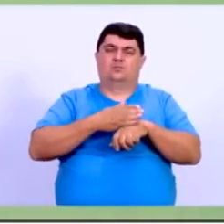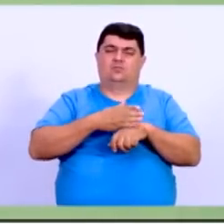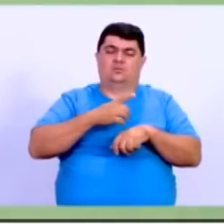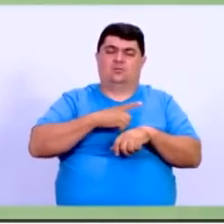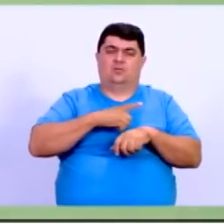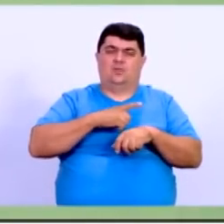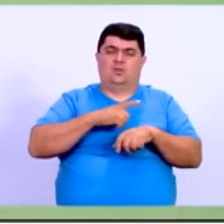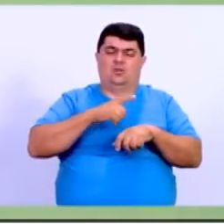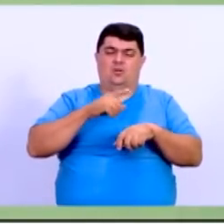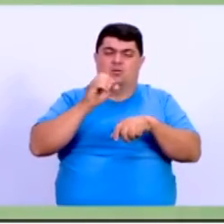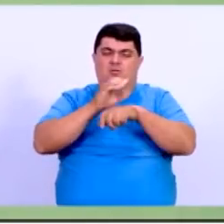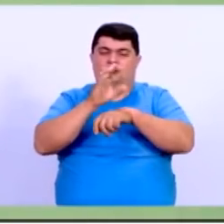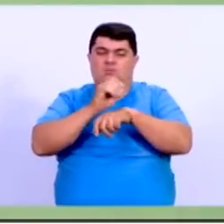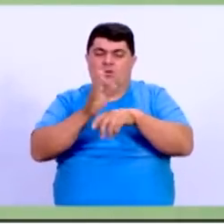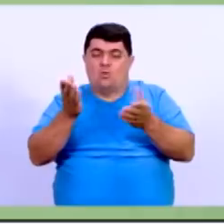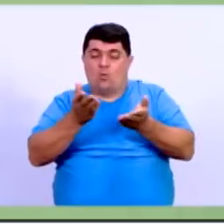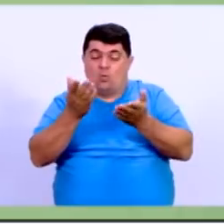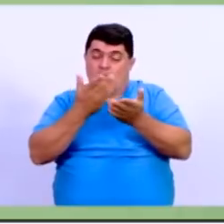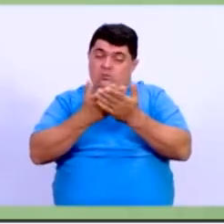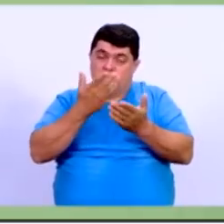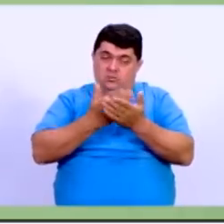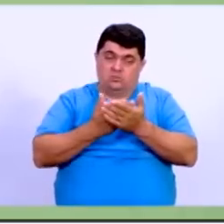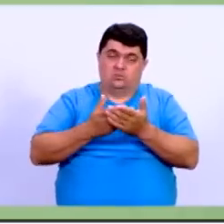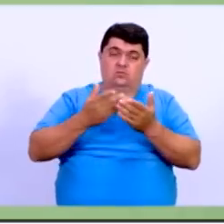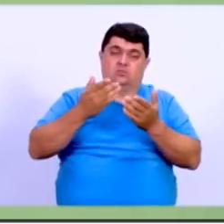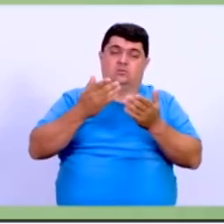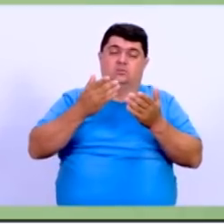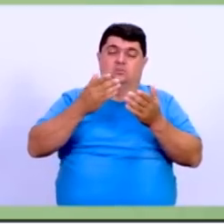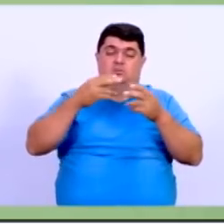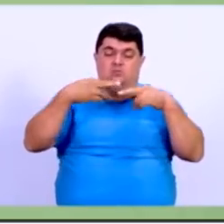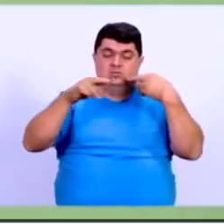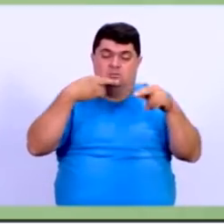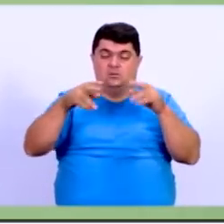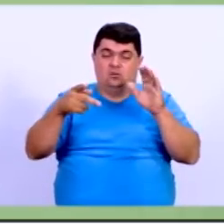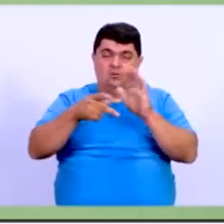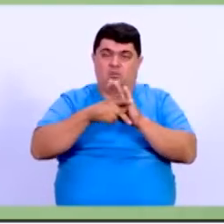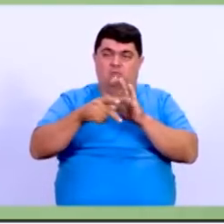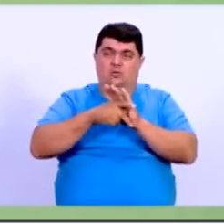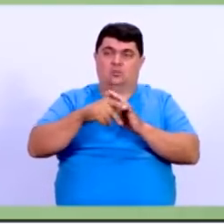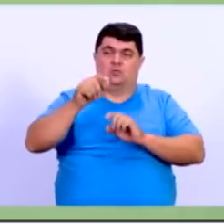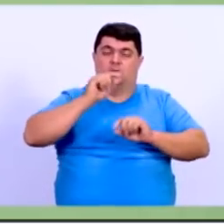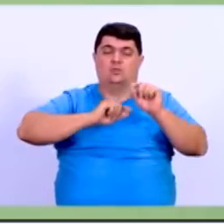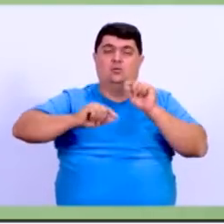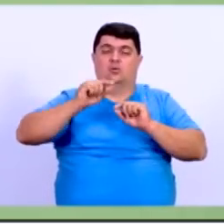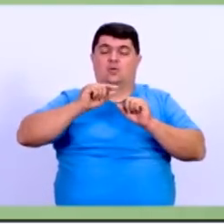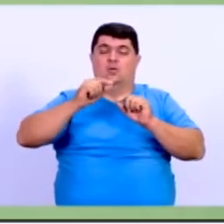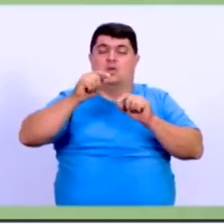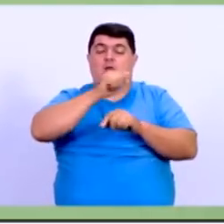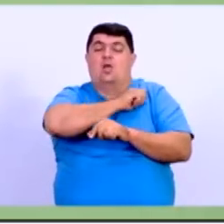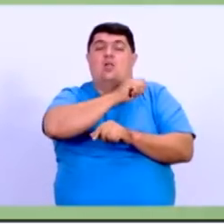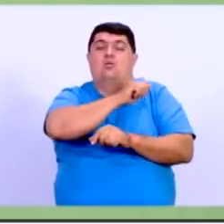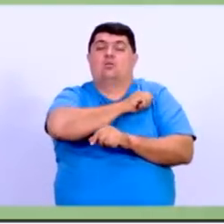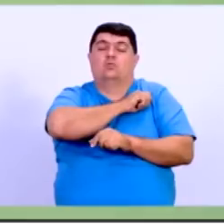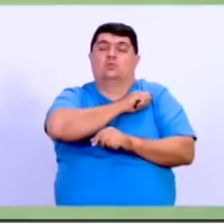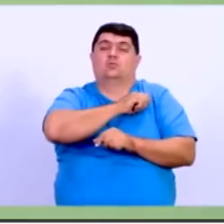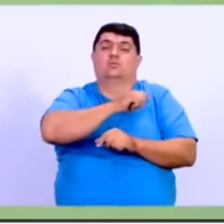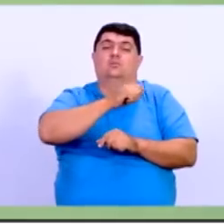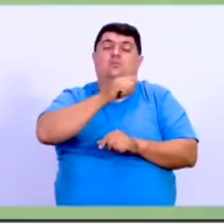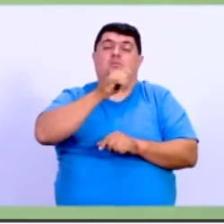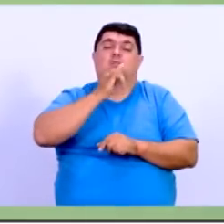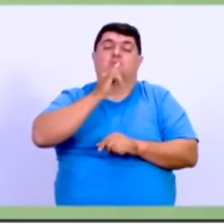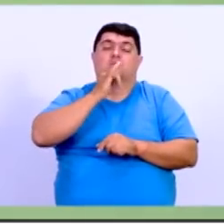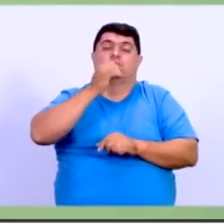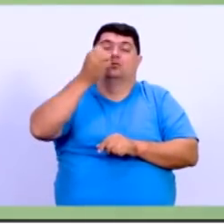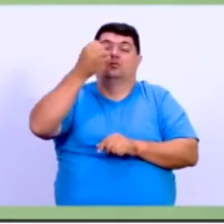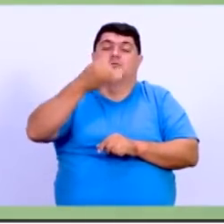nas orientações obtidas nessa teleaula, sobre a introdução ao estudo de redes de computadores, os alunos deverão dar, né, 3 exemplos